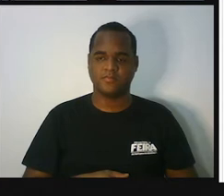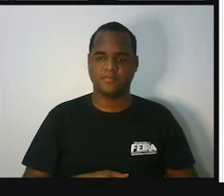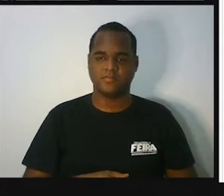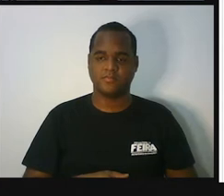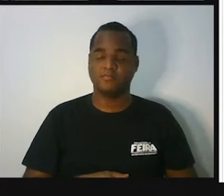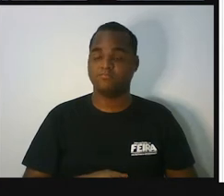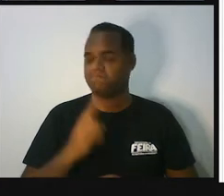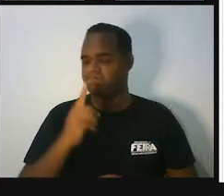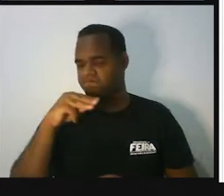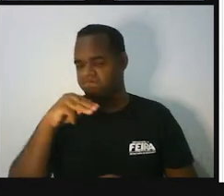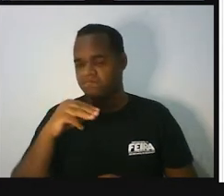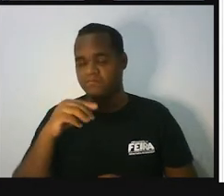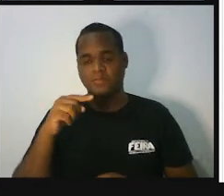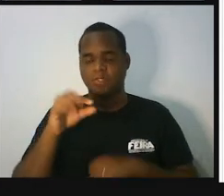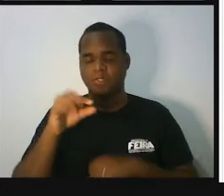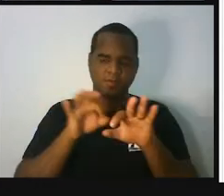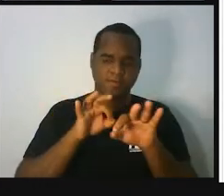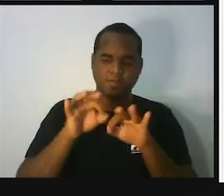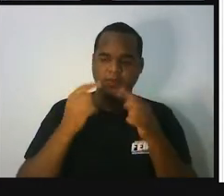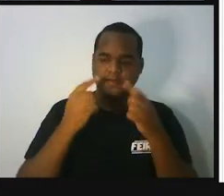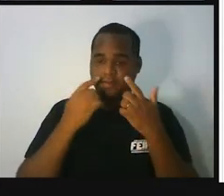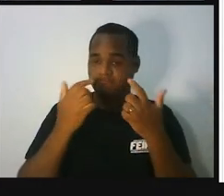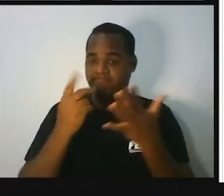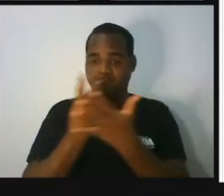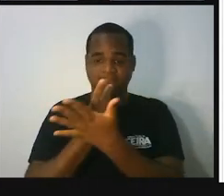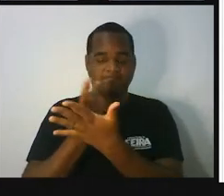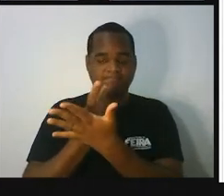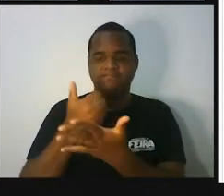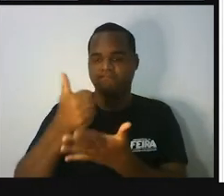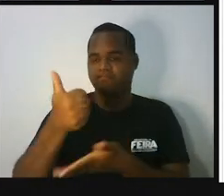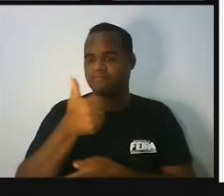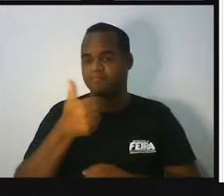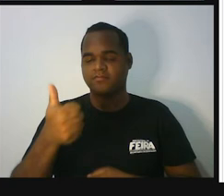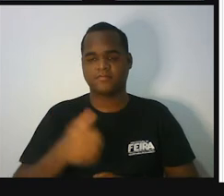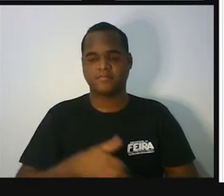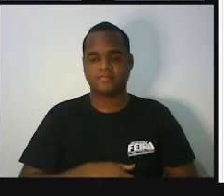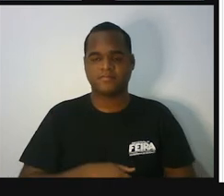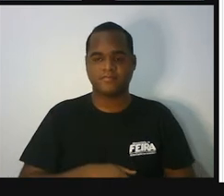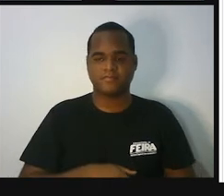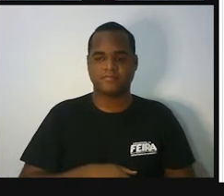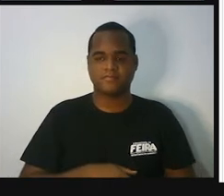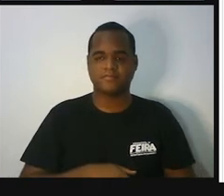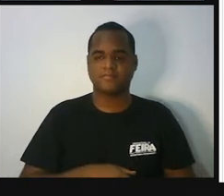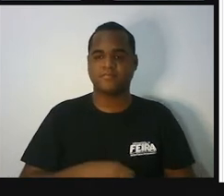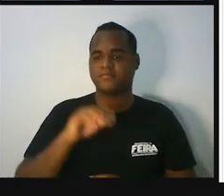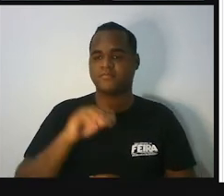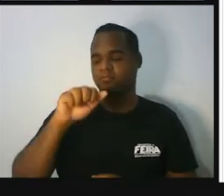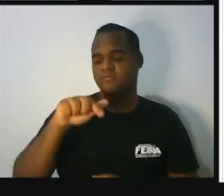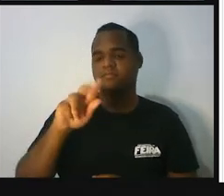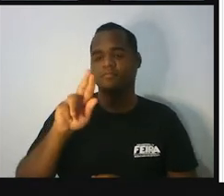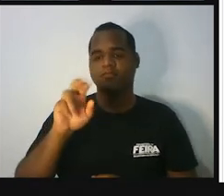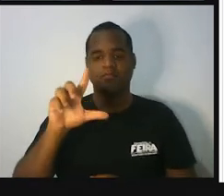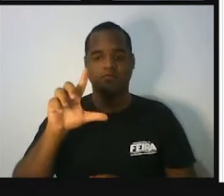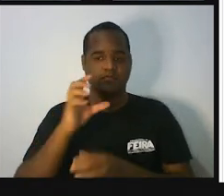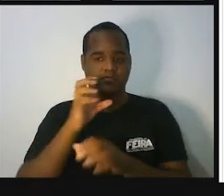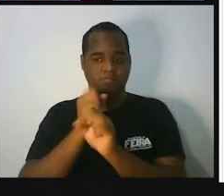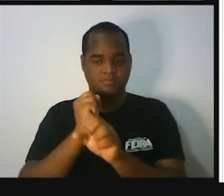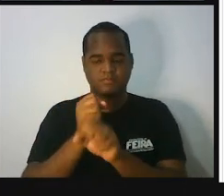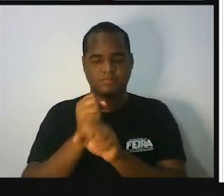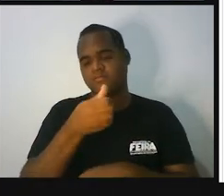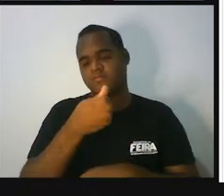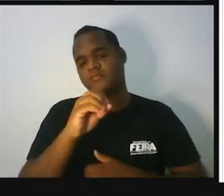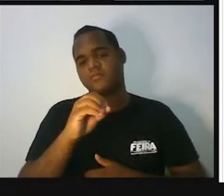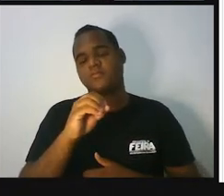Só um minutinho, deixa eu corrigir isso que eu escrevi errado. Pronto. Um ângulo ali mede 60. Só que eu